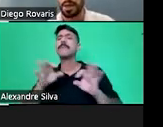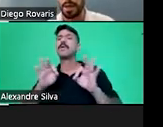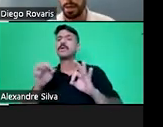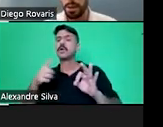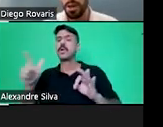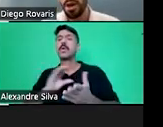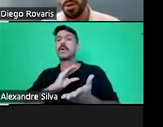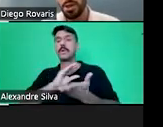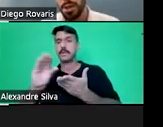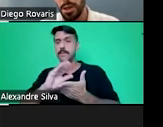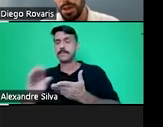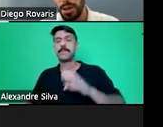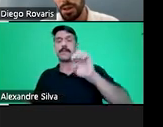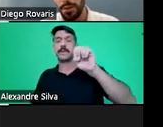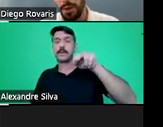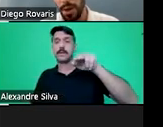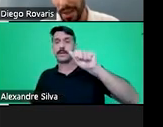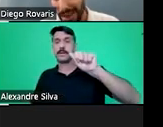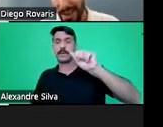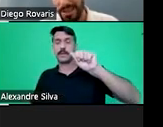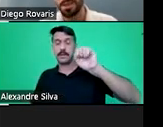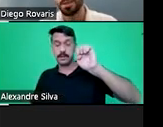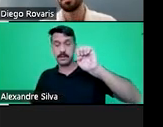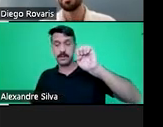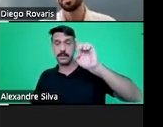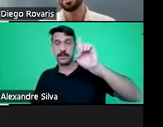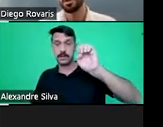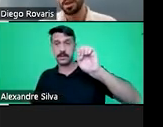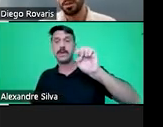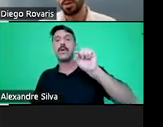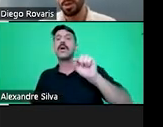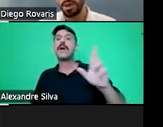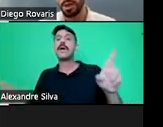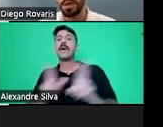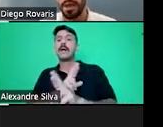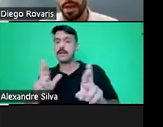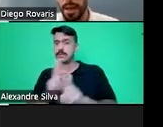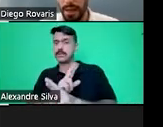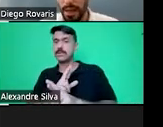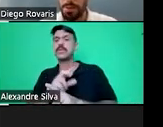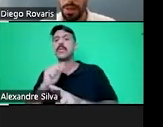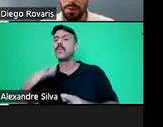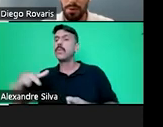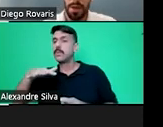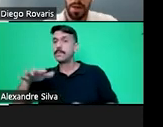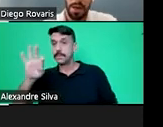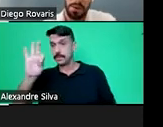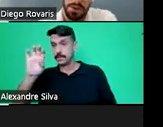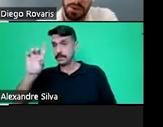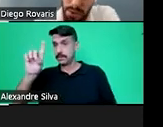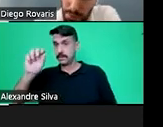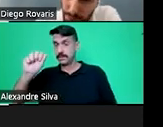financiado pelo NIAID, onde a gente foca na relação, na conexão biológica entre TDAH e